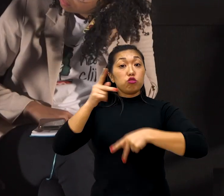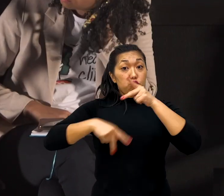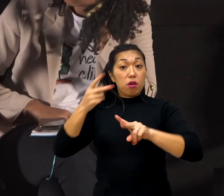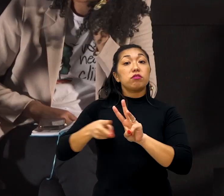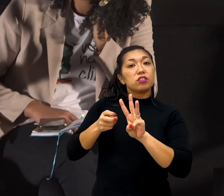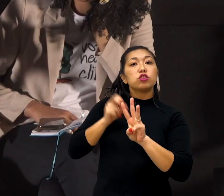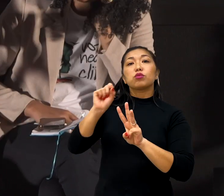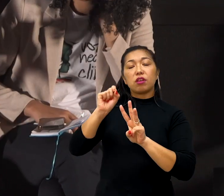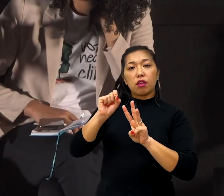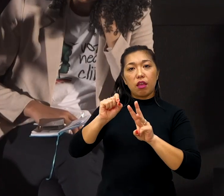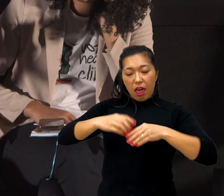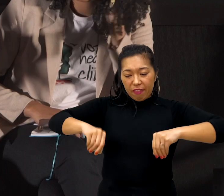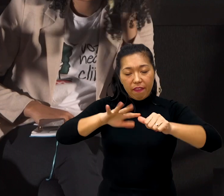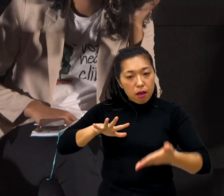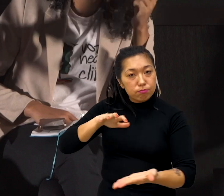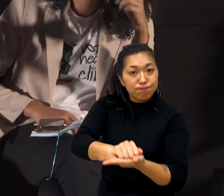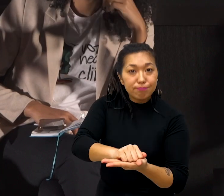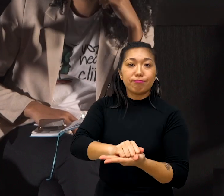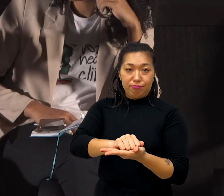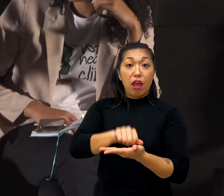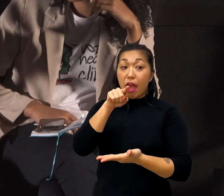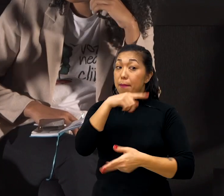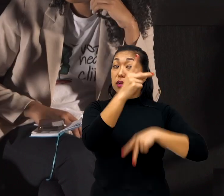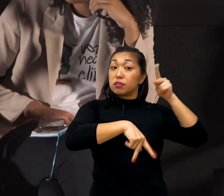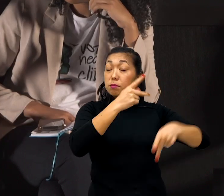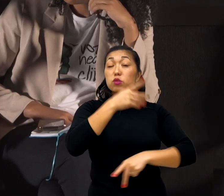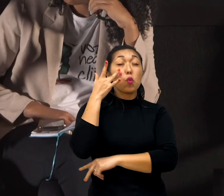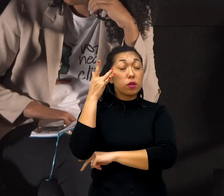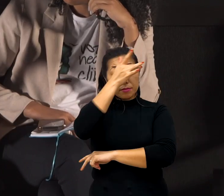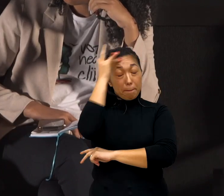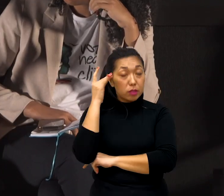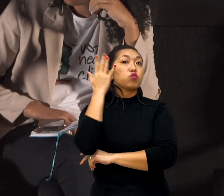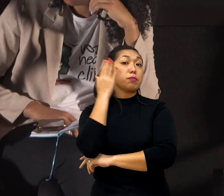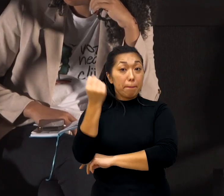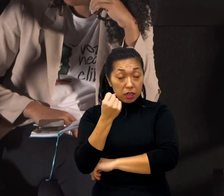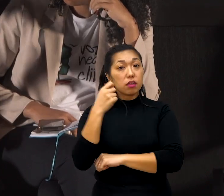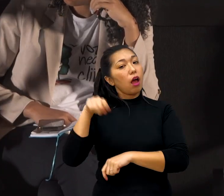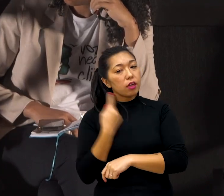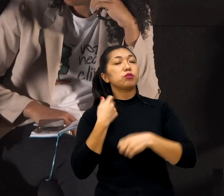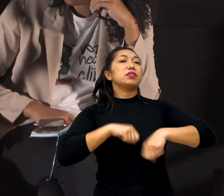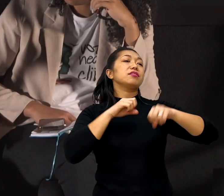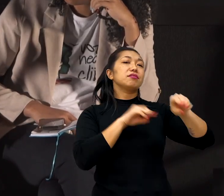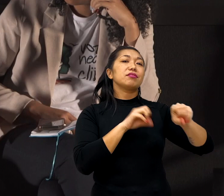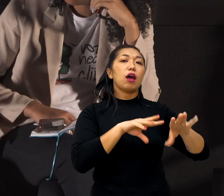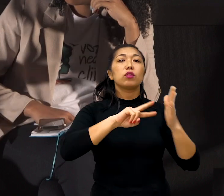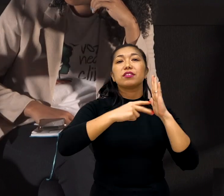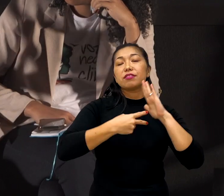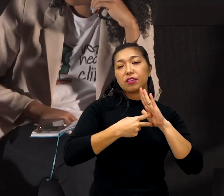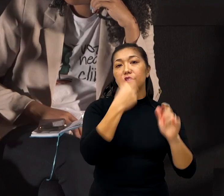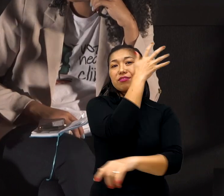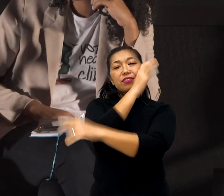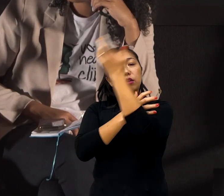de demarcação de terra. É para esse povo branco de paletó e gravata que a gente tem que ensinar o que é natureza, o que é